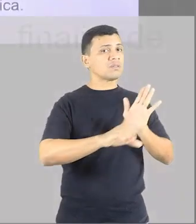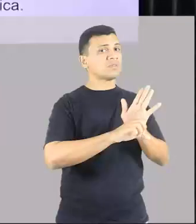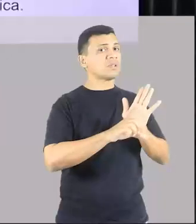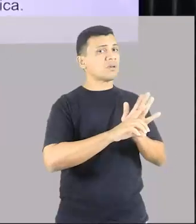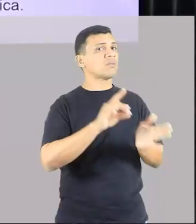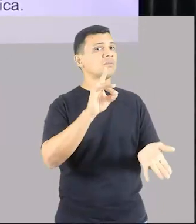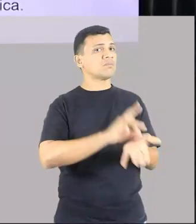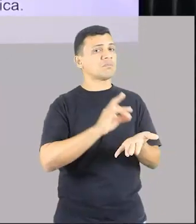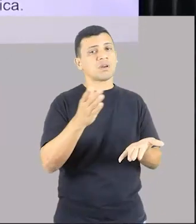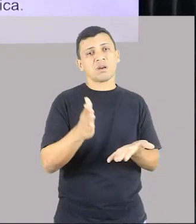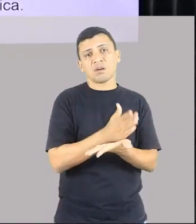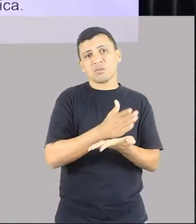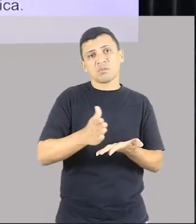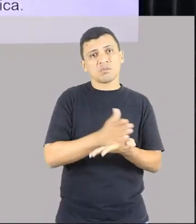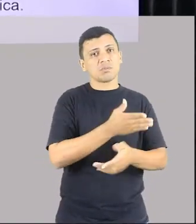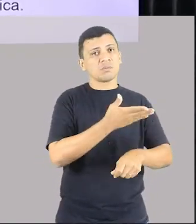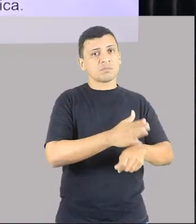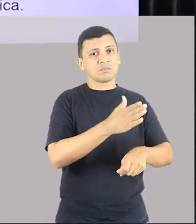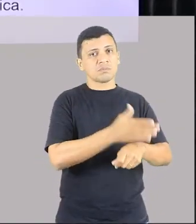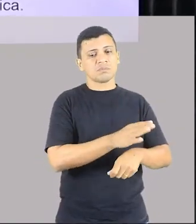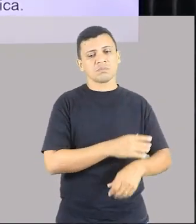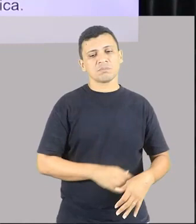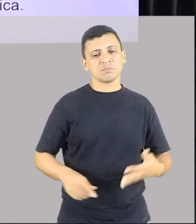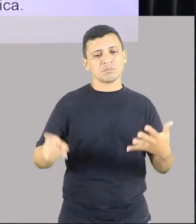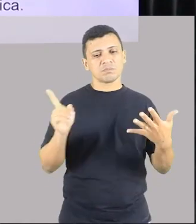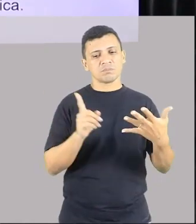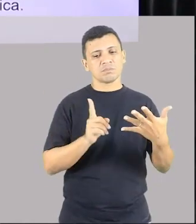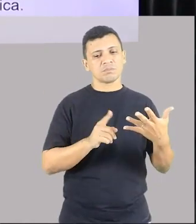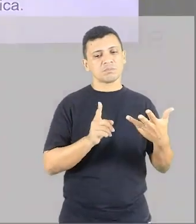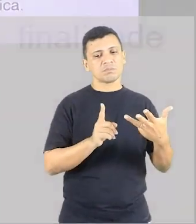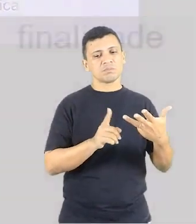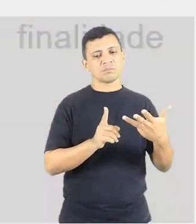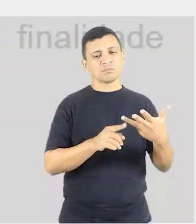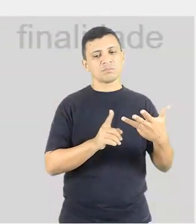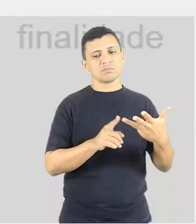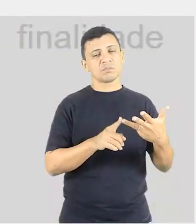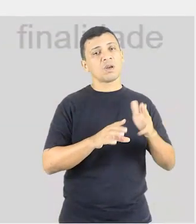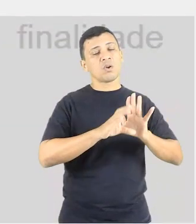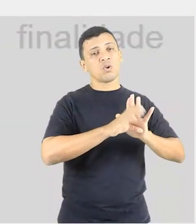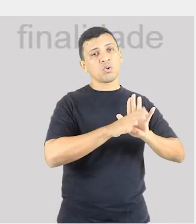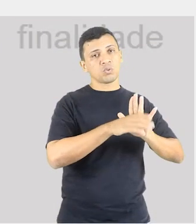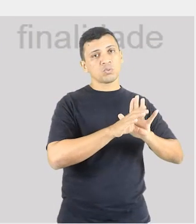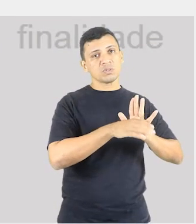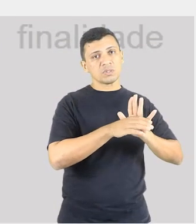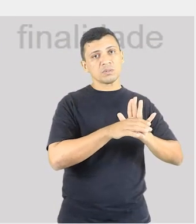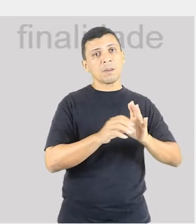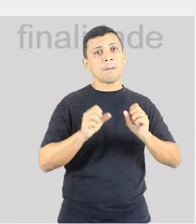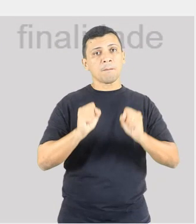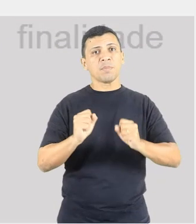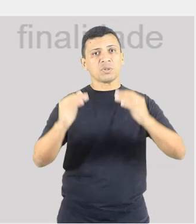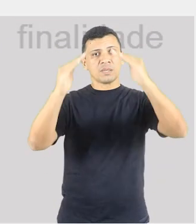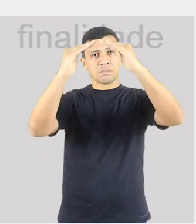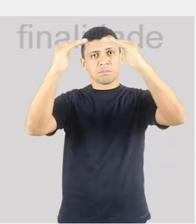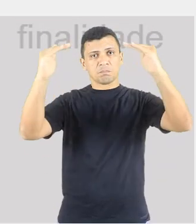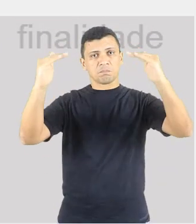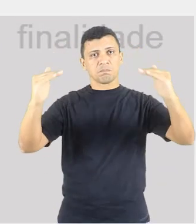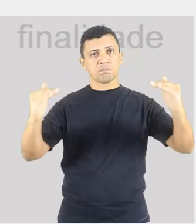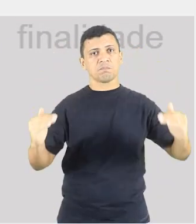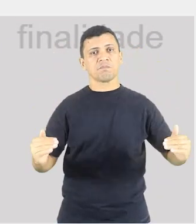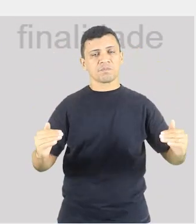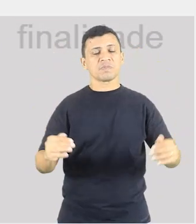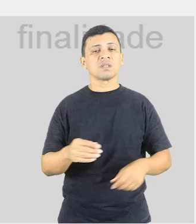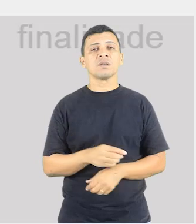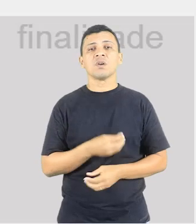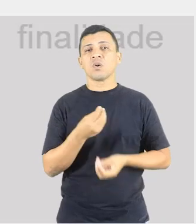uma atividade específica. E por último, nós temos aqui um possível conceito do poder hierárquico, tendo como finalidade disciplinar